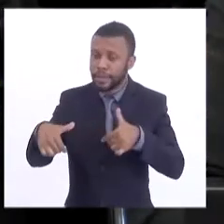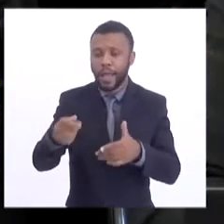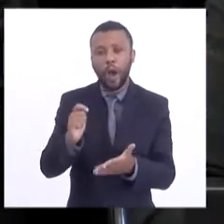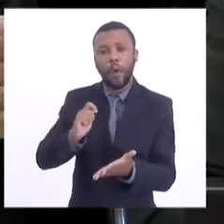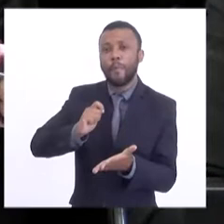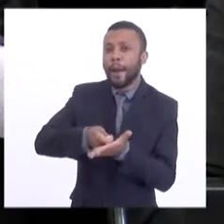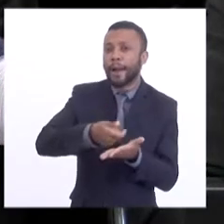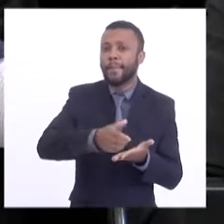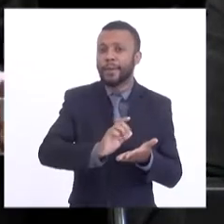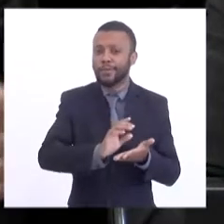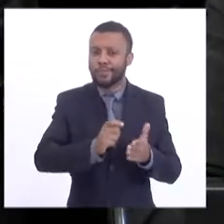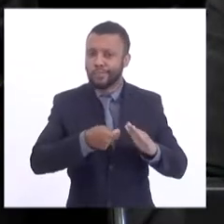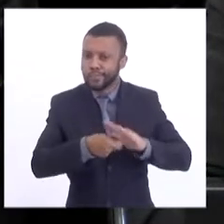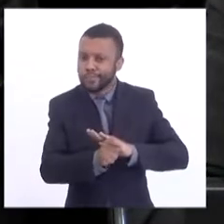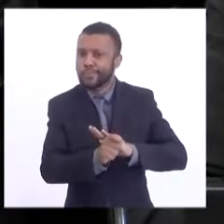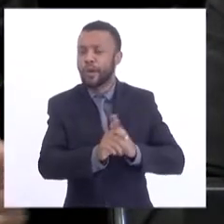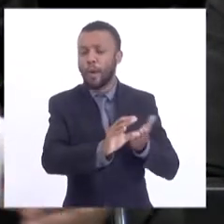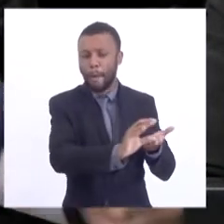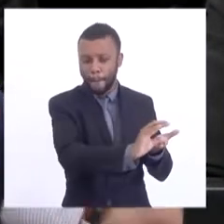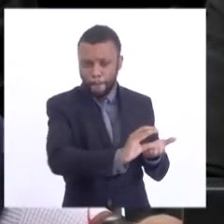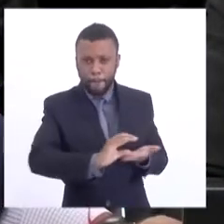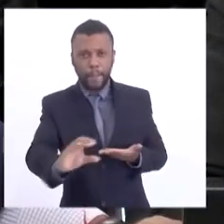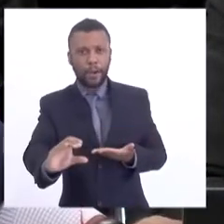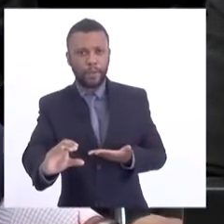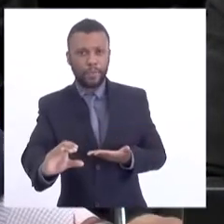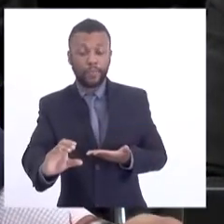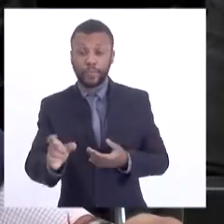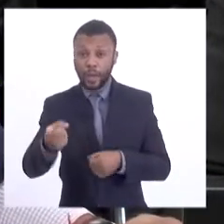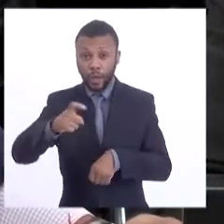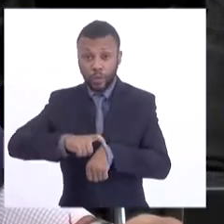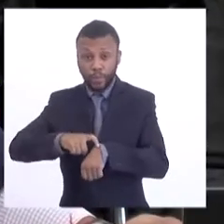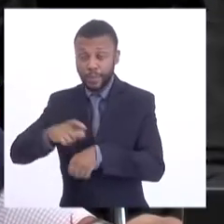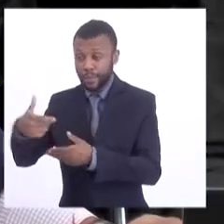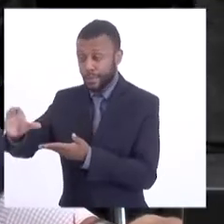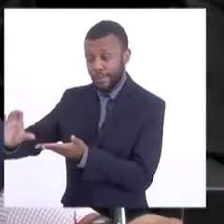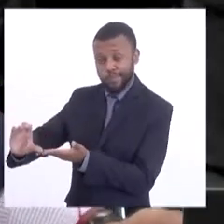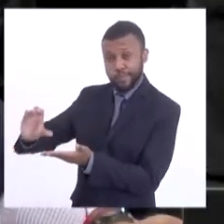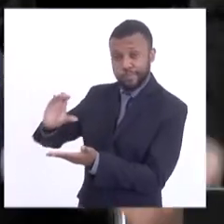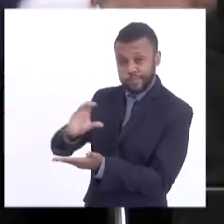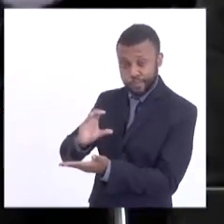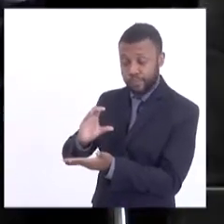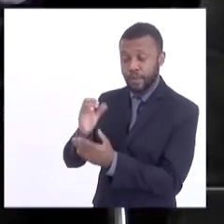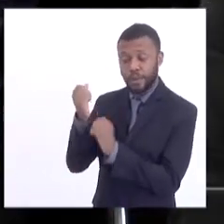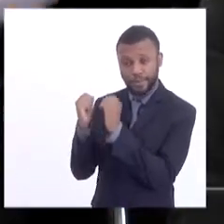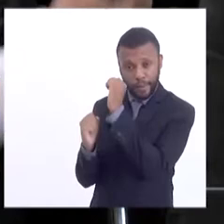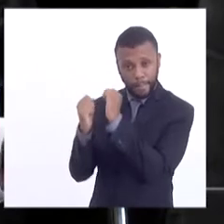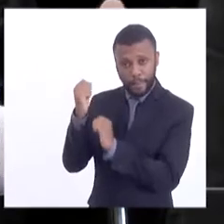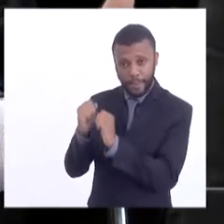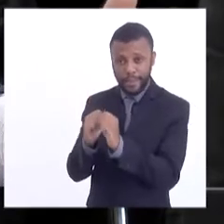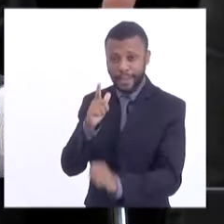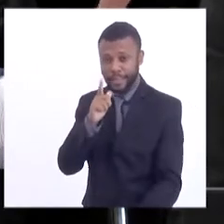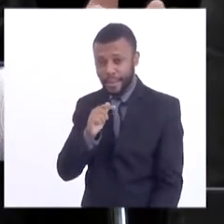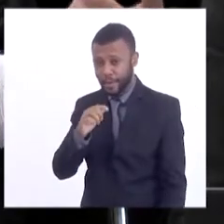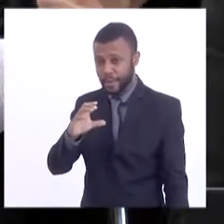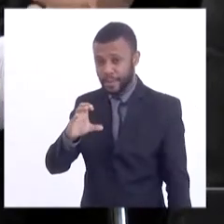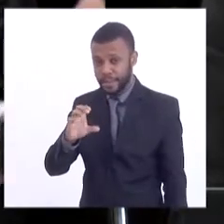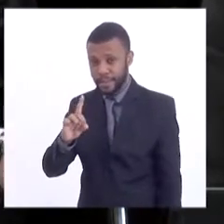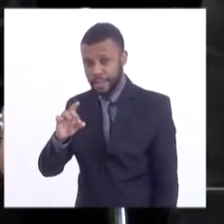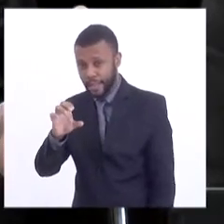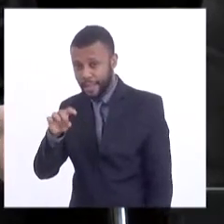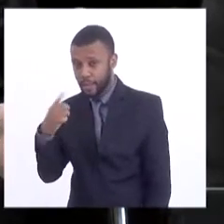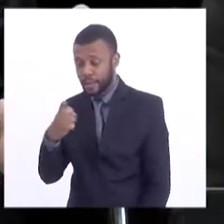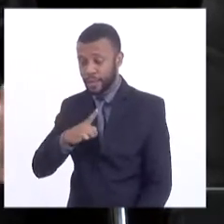então foi isso que aconteceu quando a gente recebe o recurso na cê vai a gente pega aquela carteira de projetos